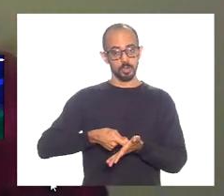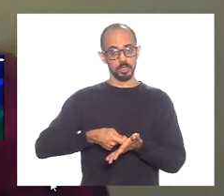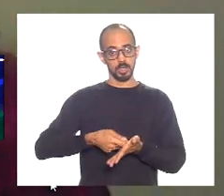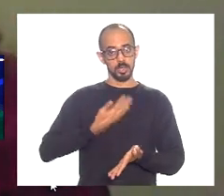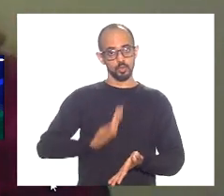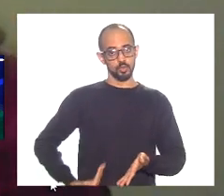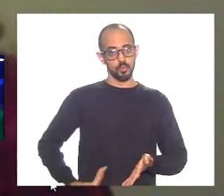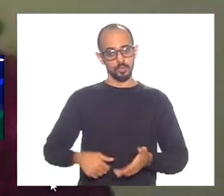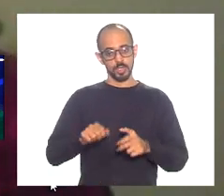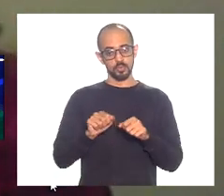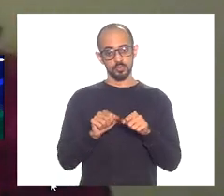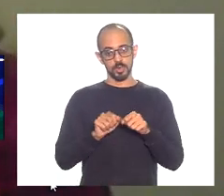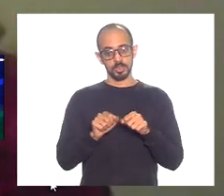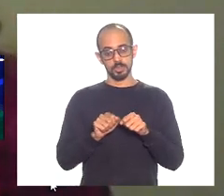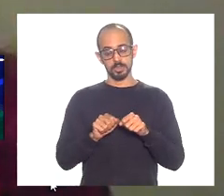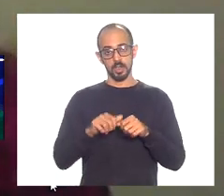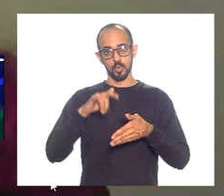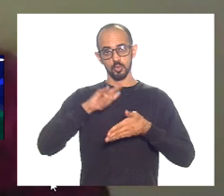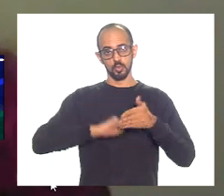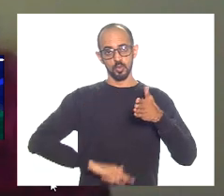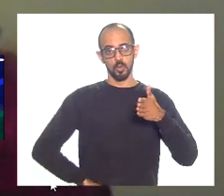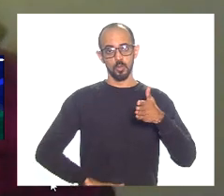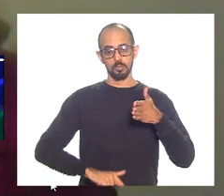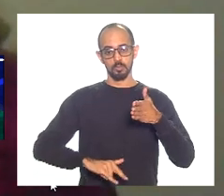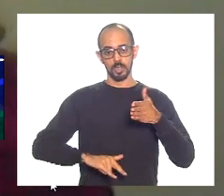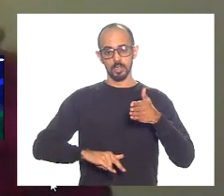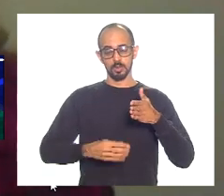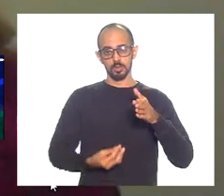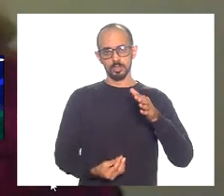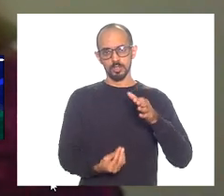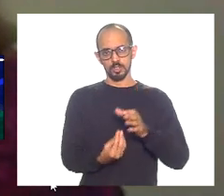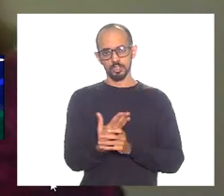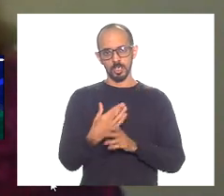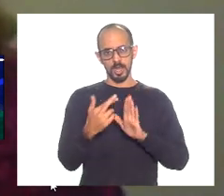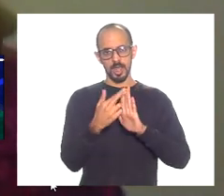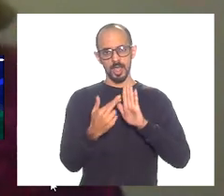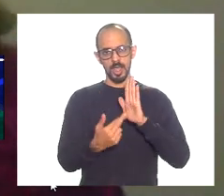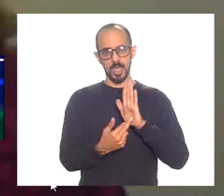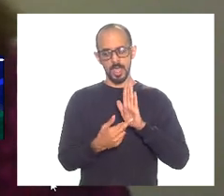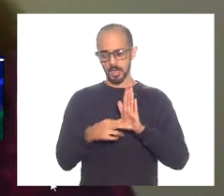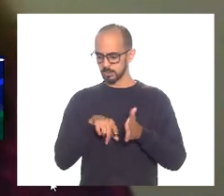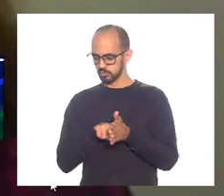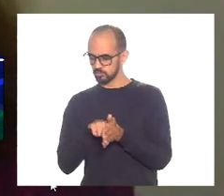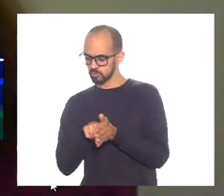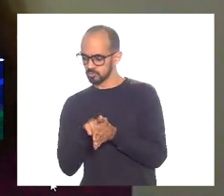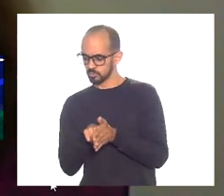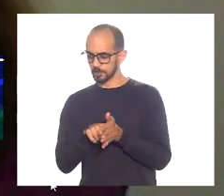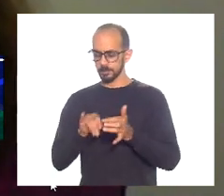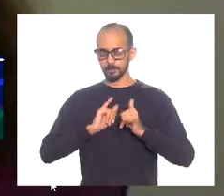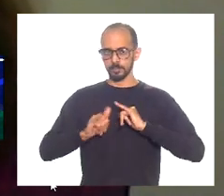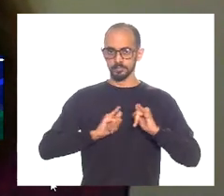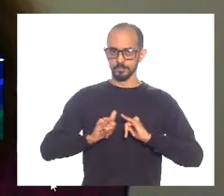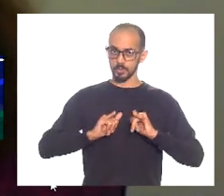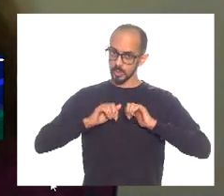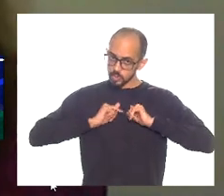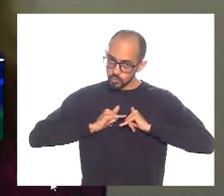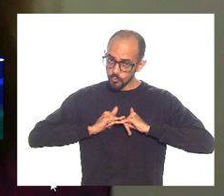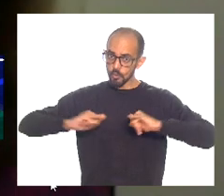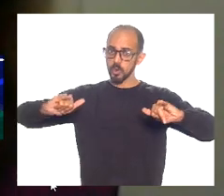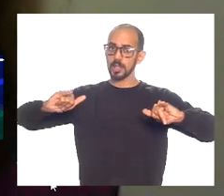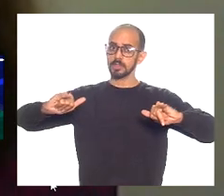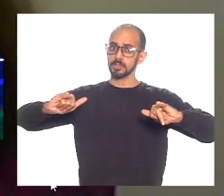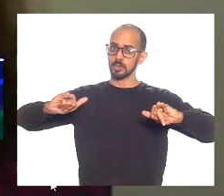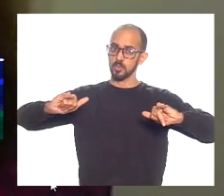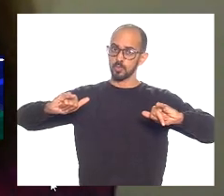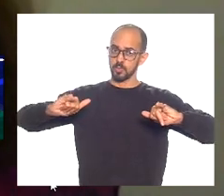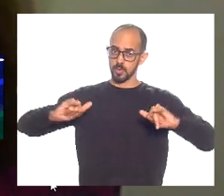de fazer o dossiê, de estabelecer critérios de coleta de dados e de publicação desse material. É